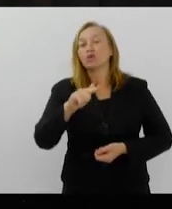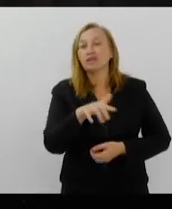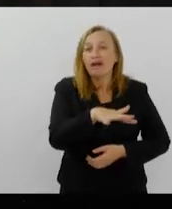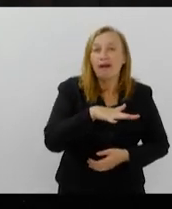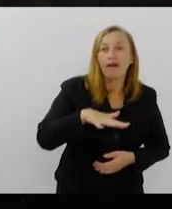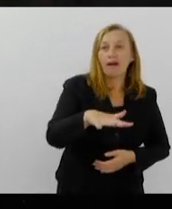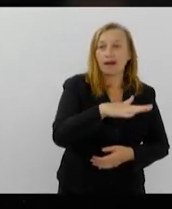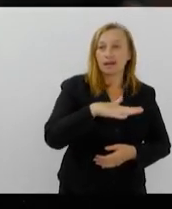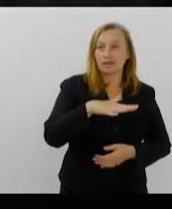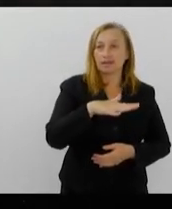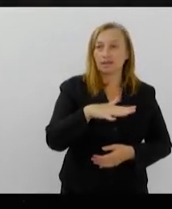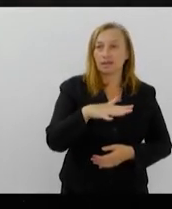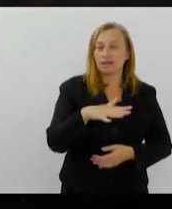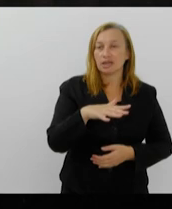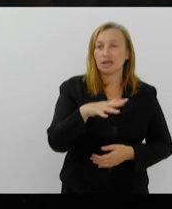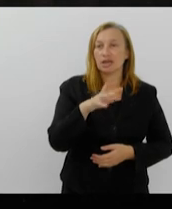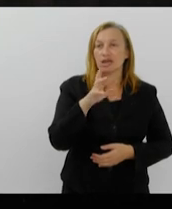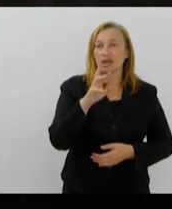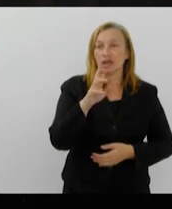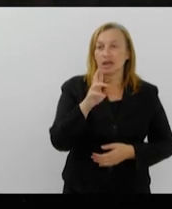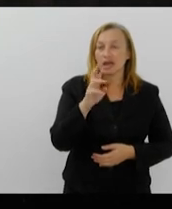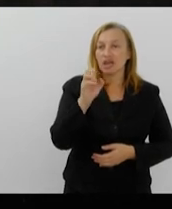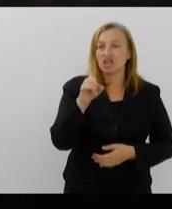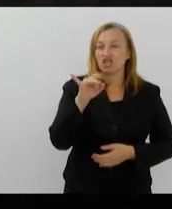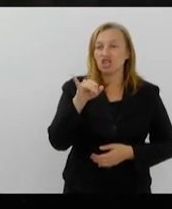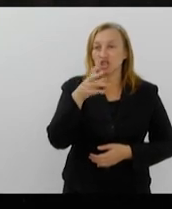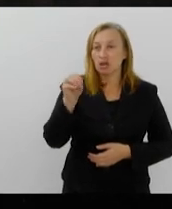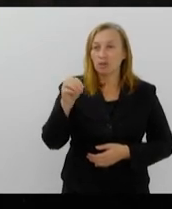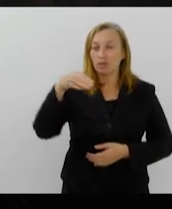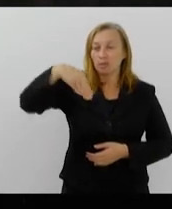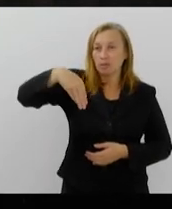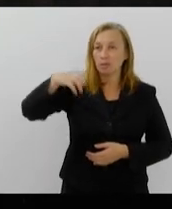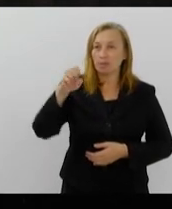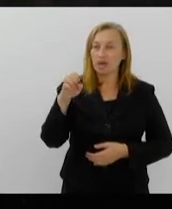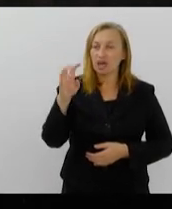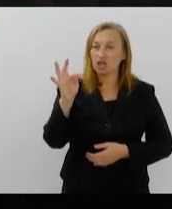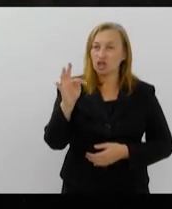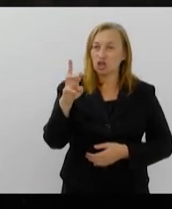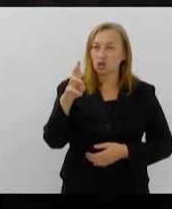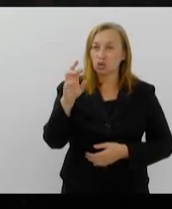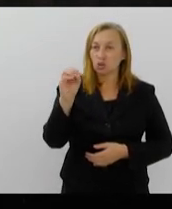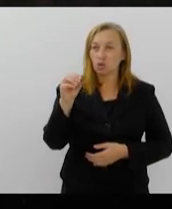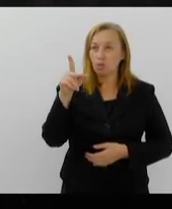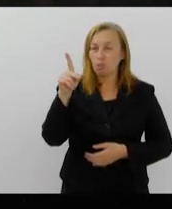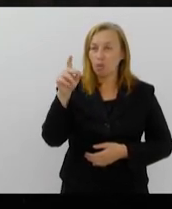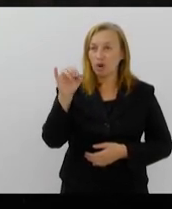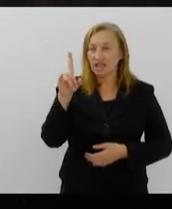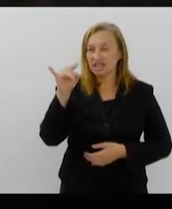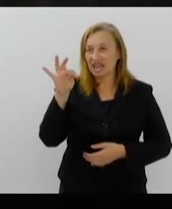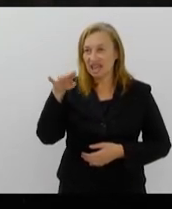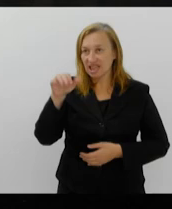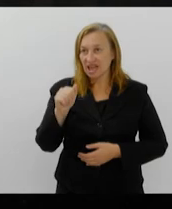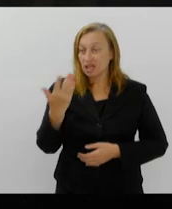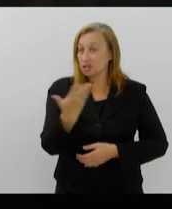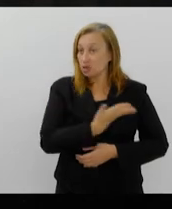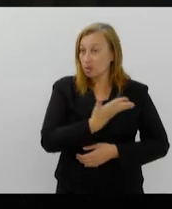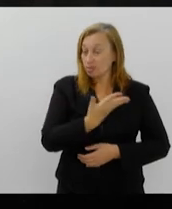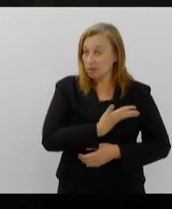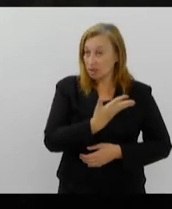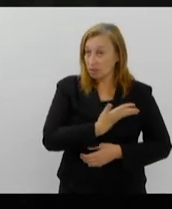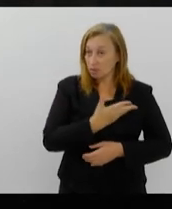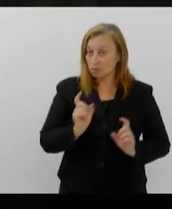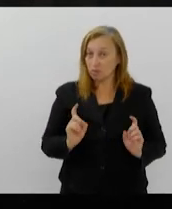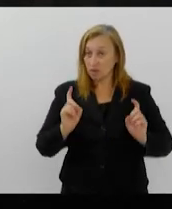metropolitana do seu companheiro de bancada, deputado